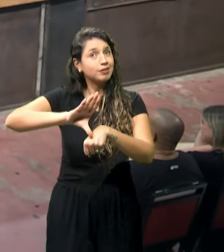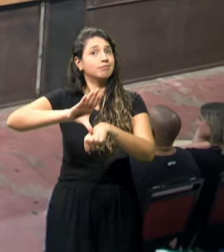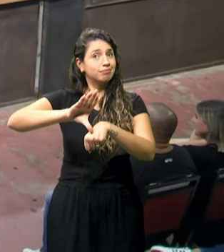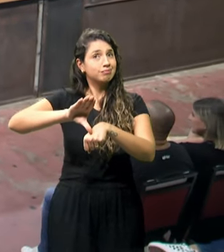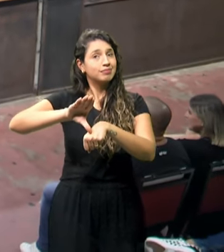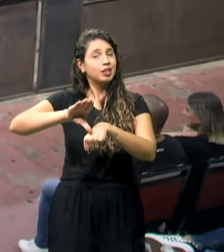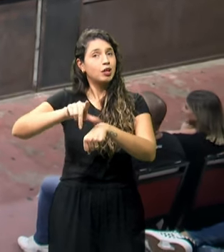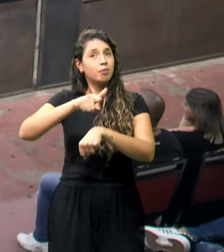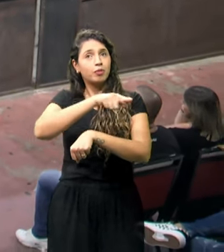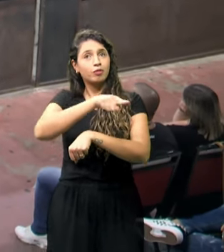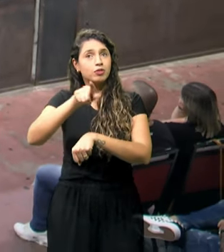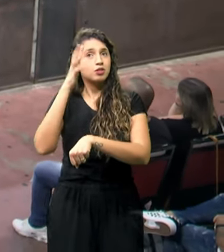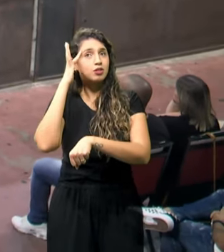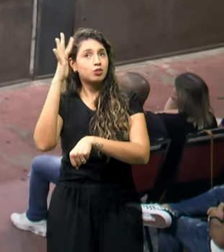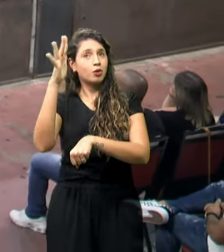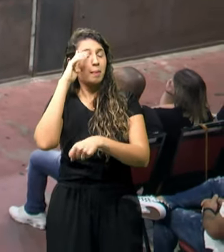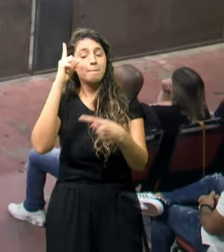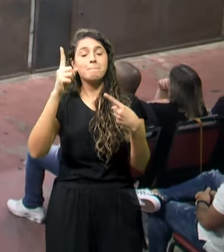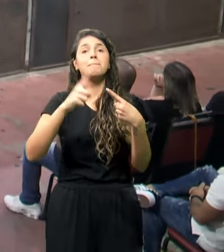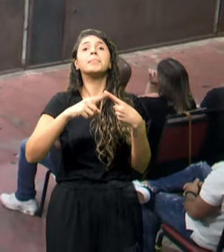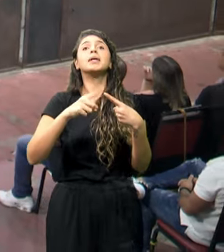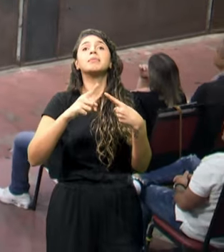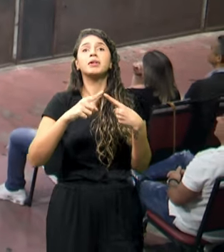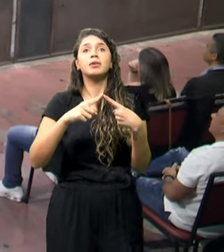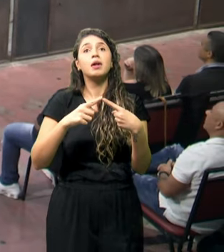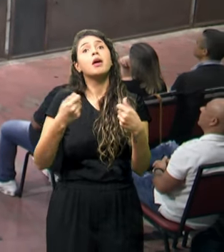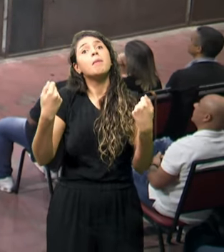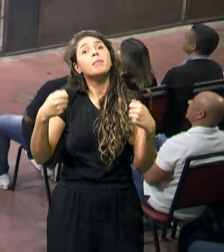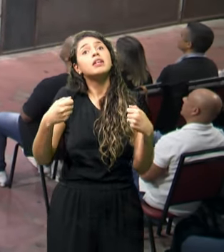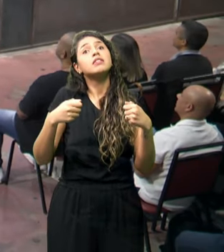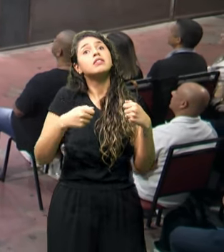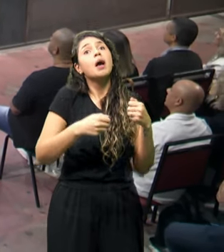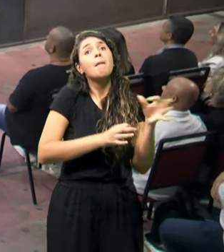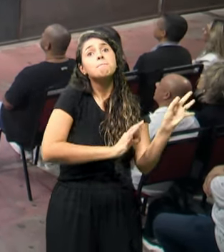sonho. Primeiro, se você sonha, tem que ter projeto.